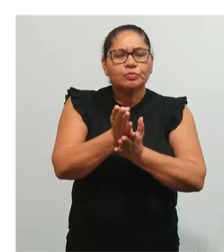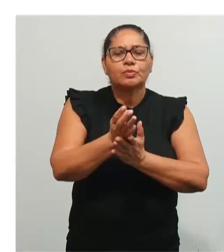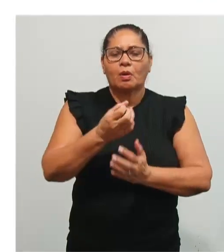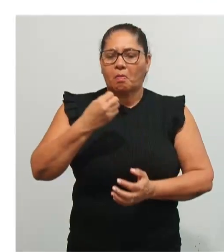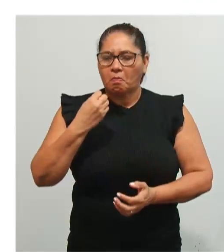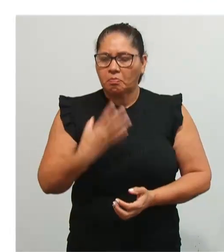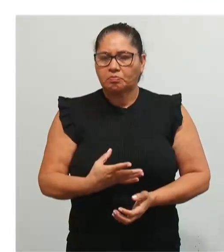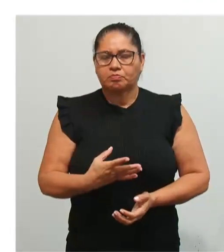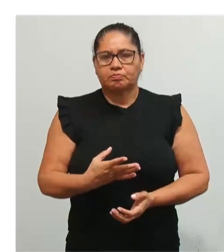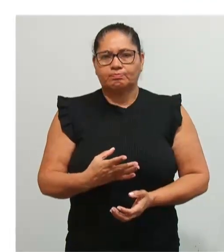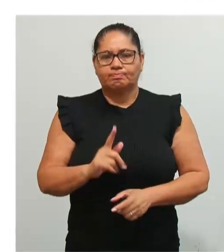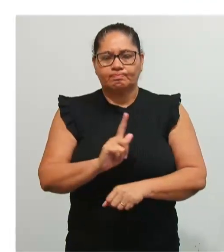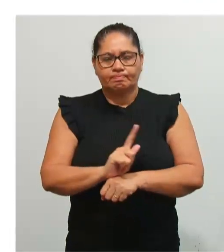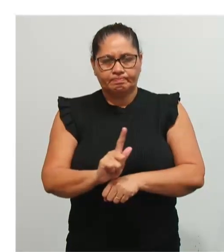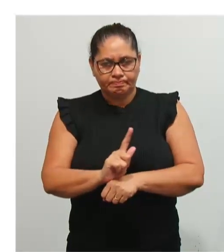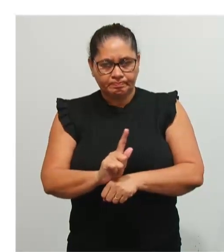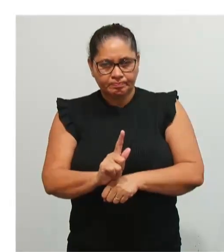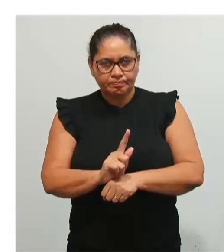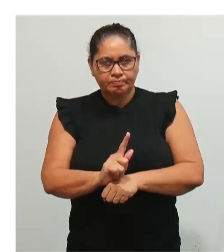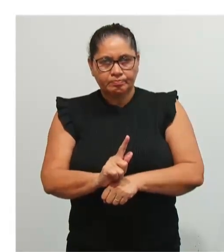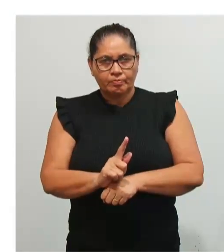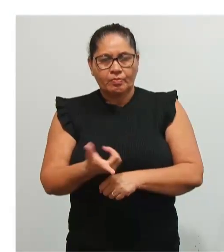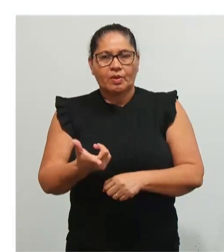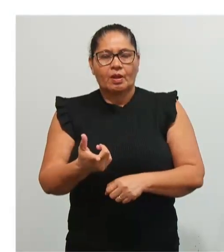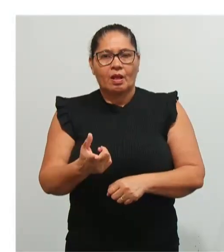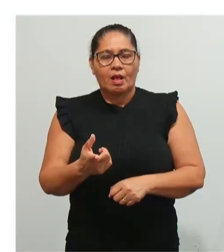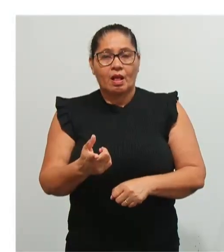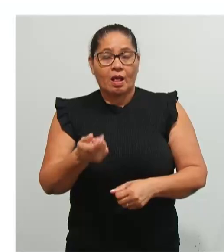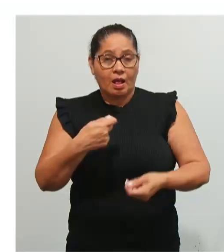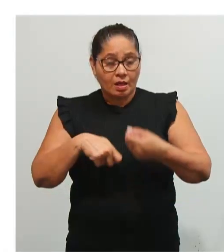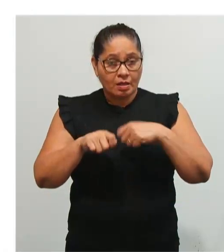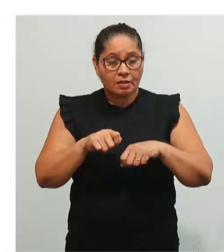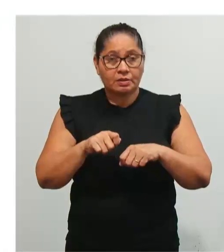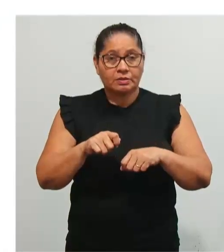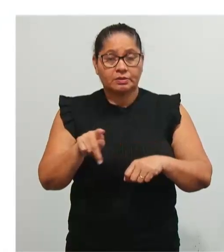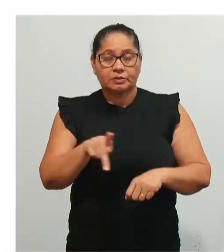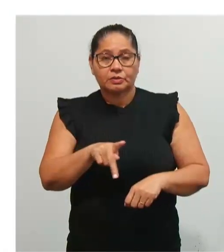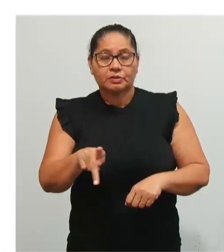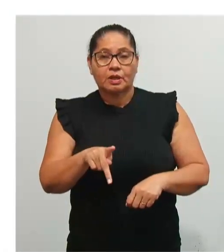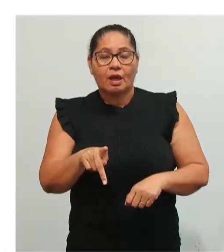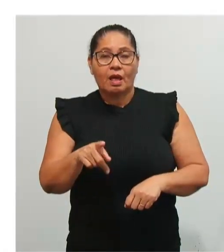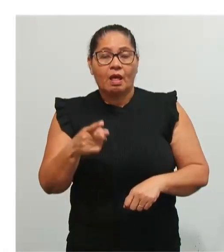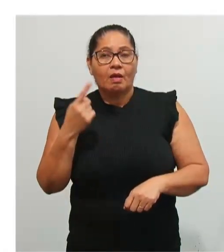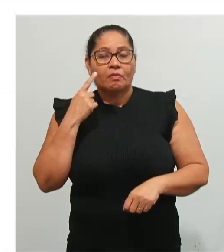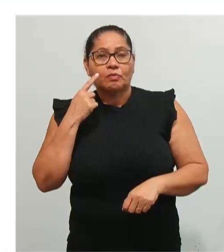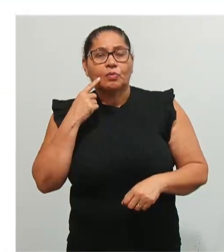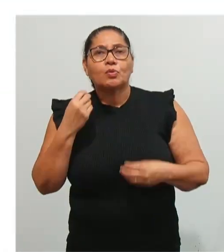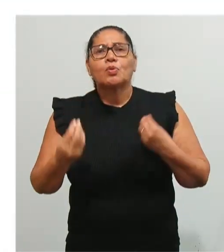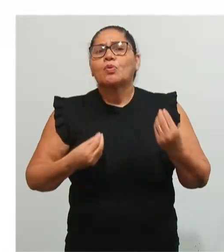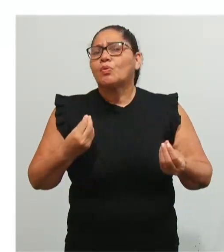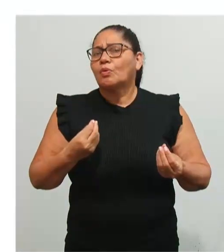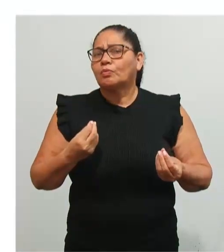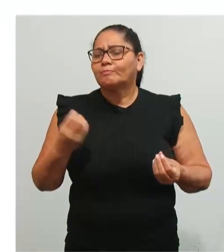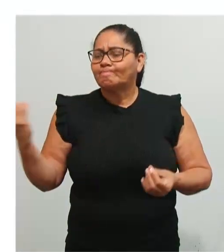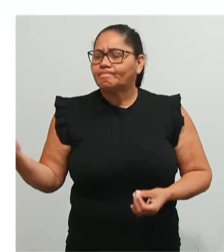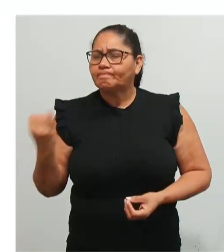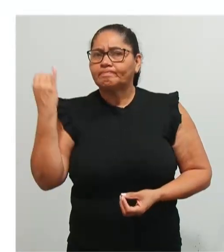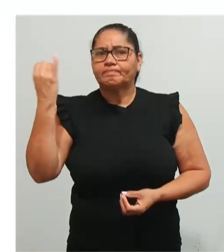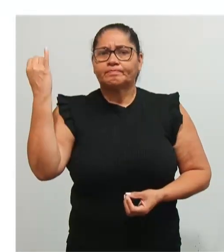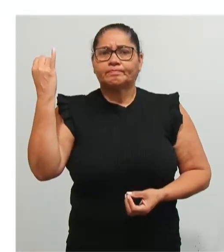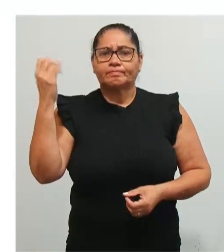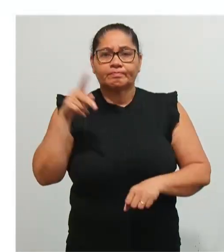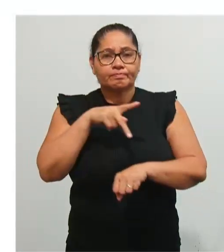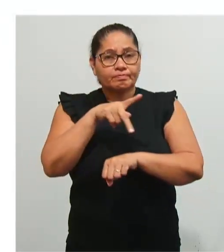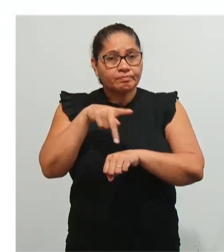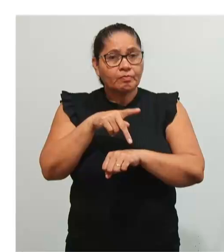gestão. Frisa-se que a transparência na administração pública deve ser vista como uma condição essencial para que os